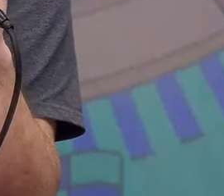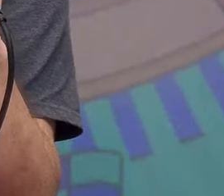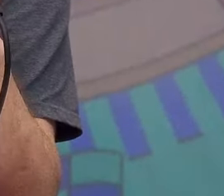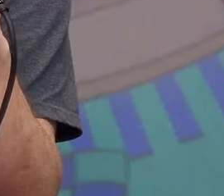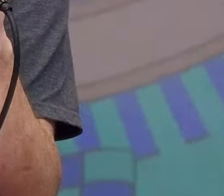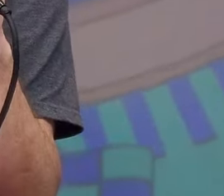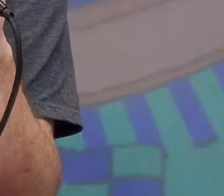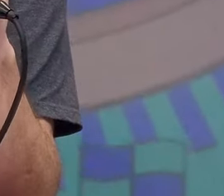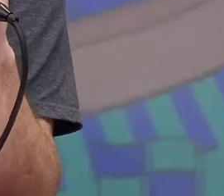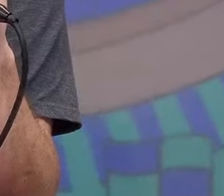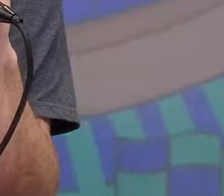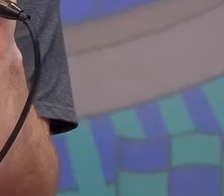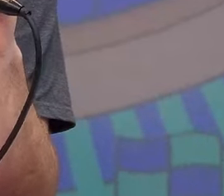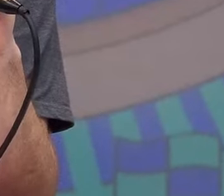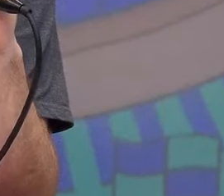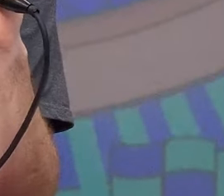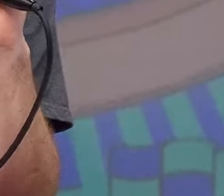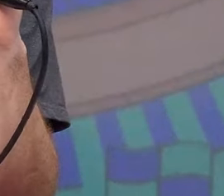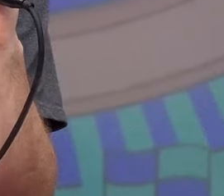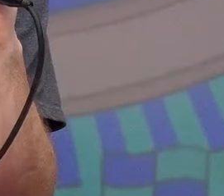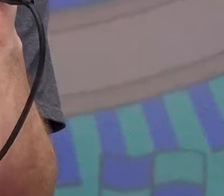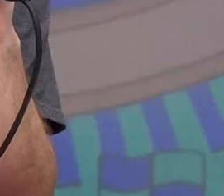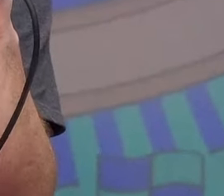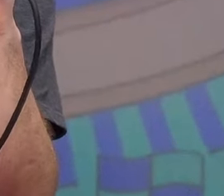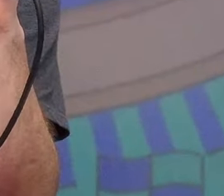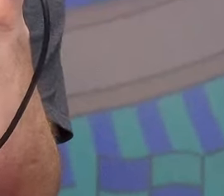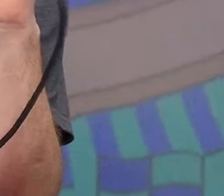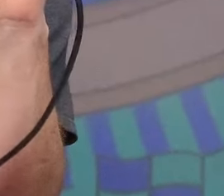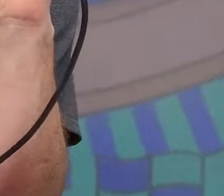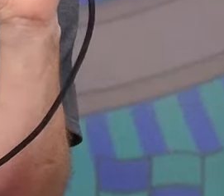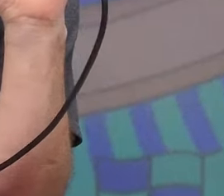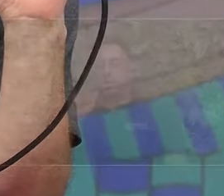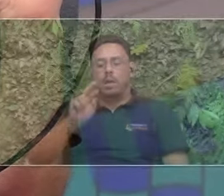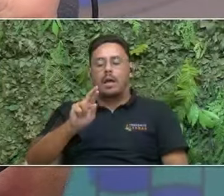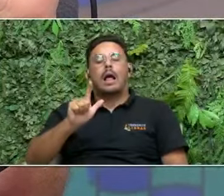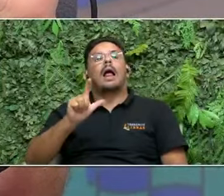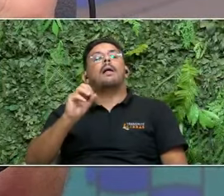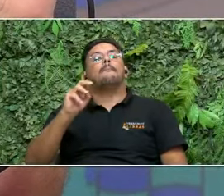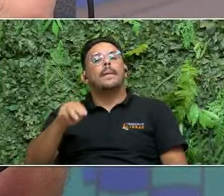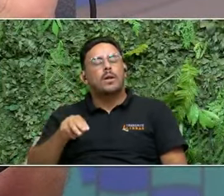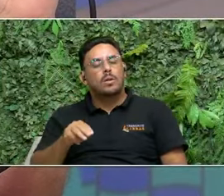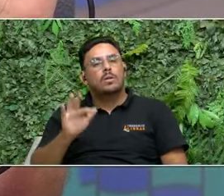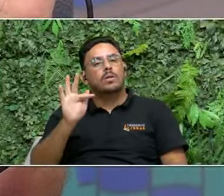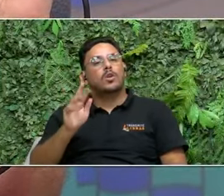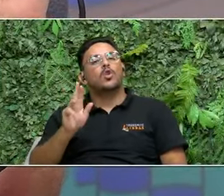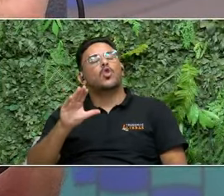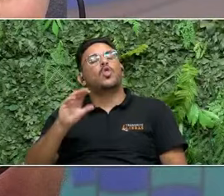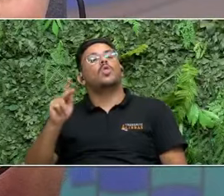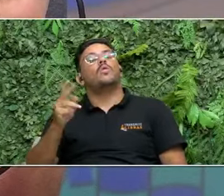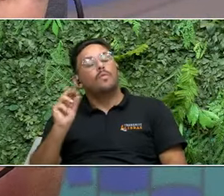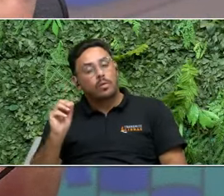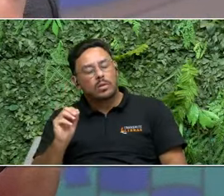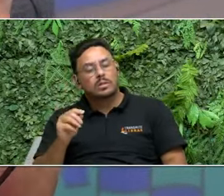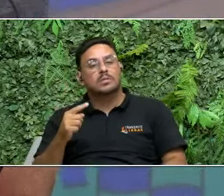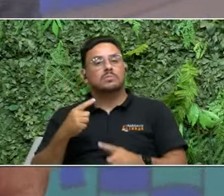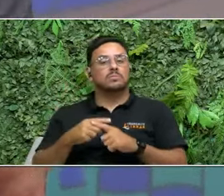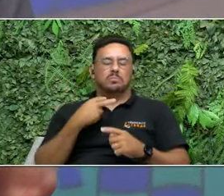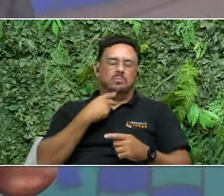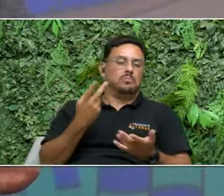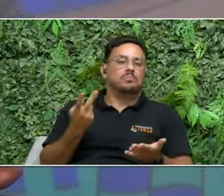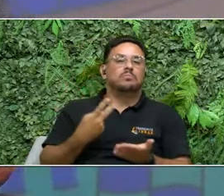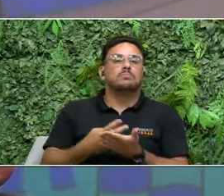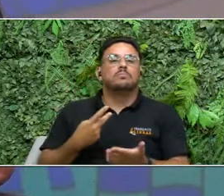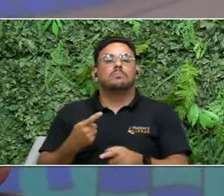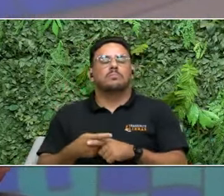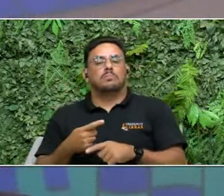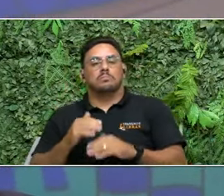mista né Aos microfones da da 98 o Marlon disse que o fux não podia ter feito que ele fez porque ele